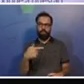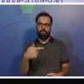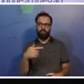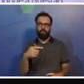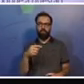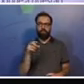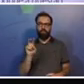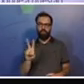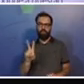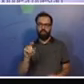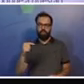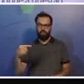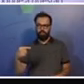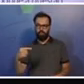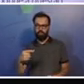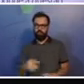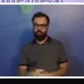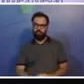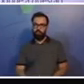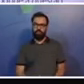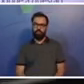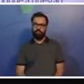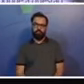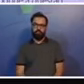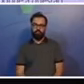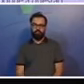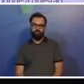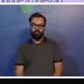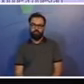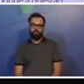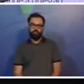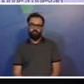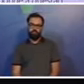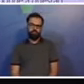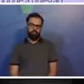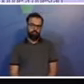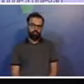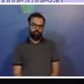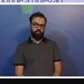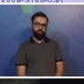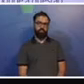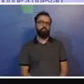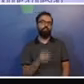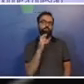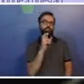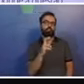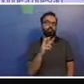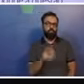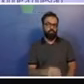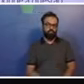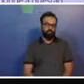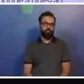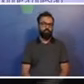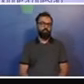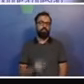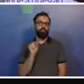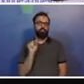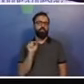nossa solução satisfaz o problema. Então, qual vai ser a nossa resposta aqui?